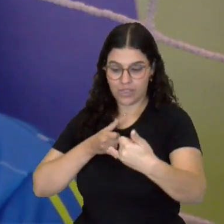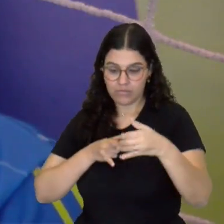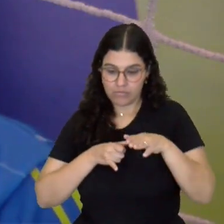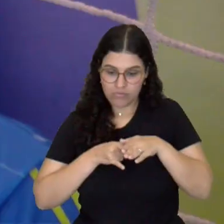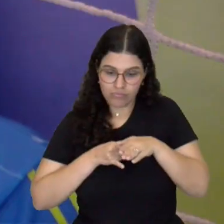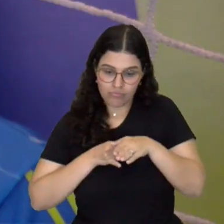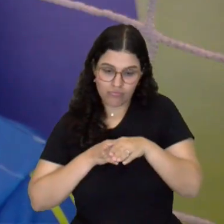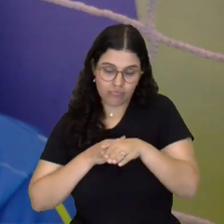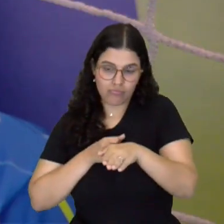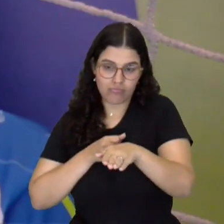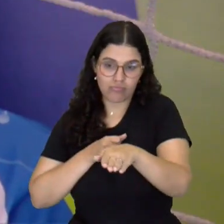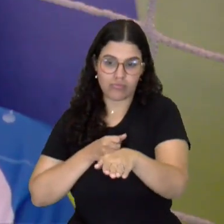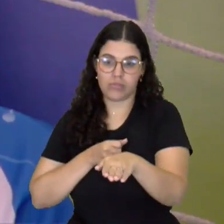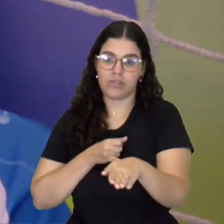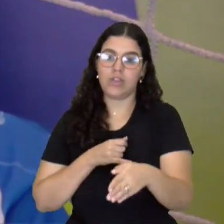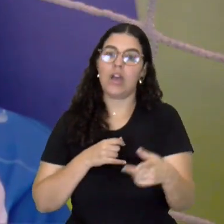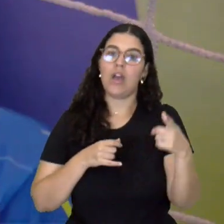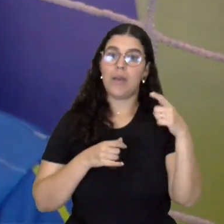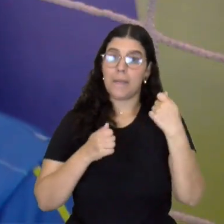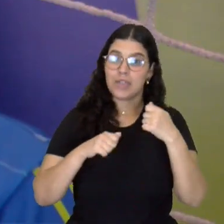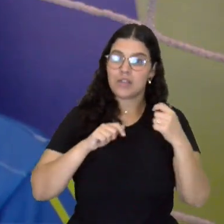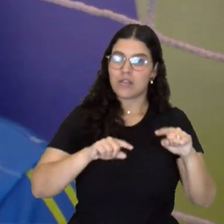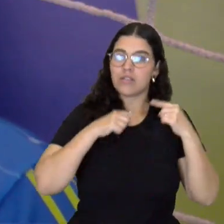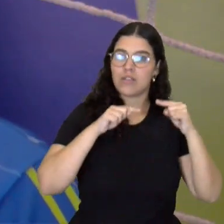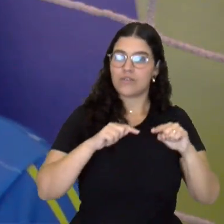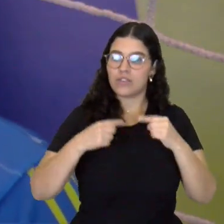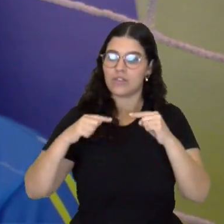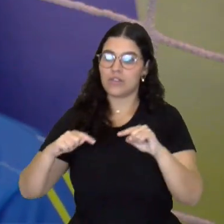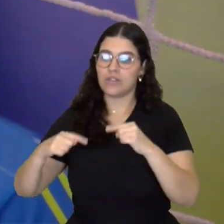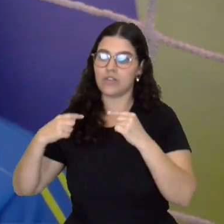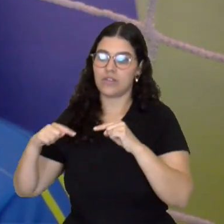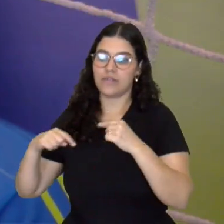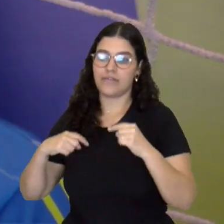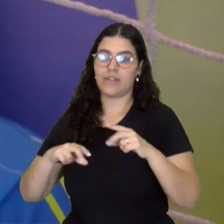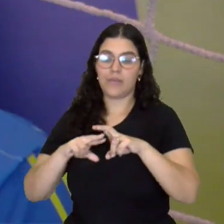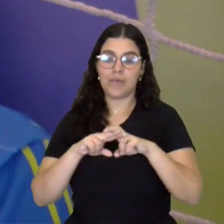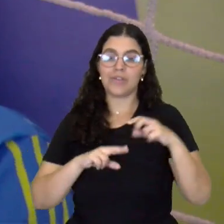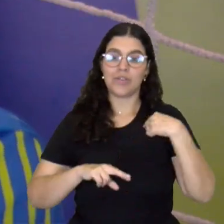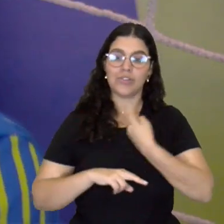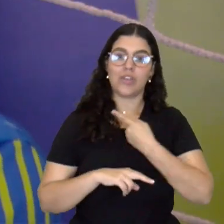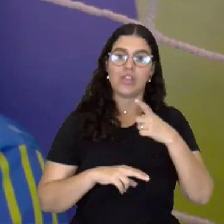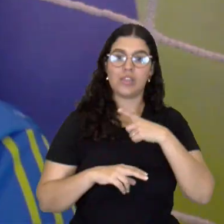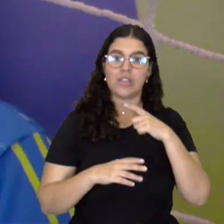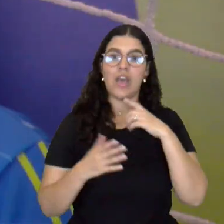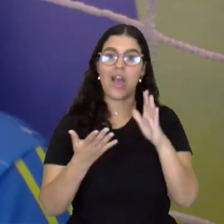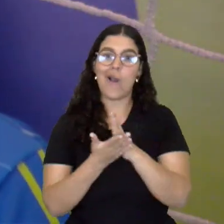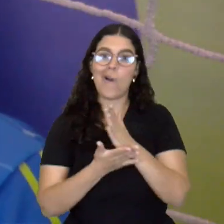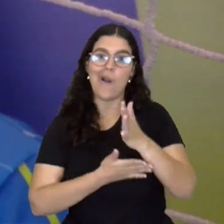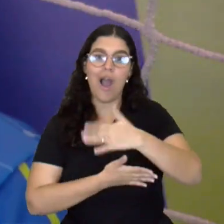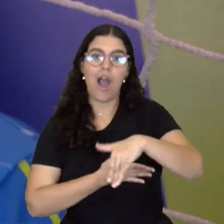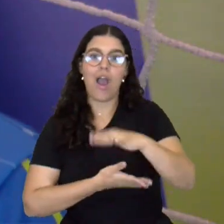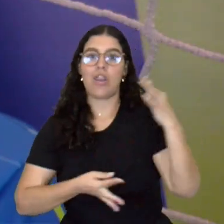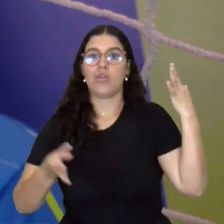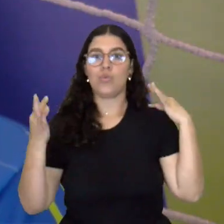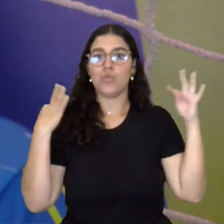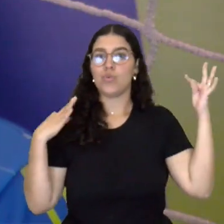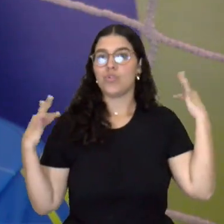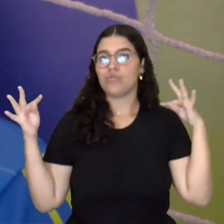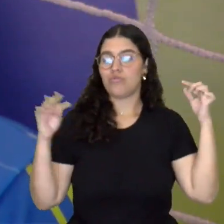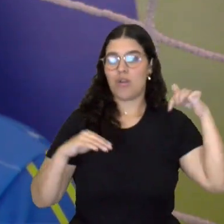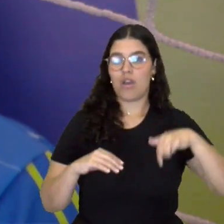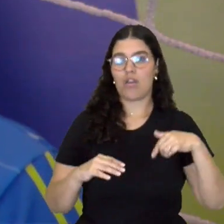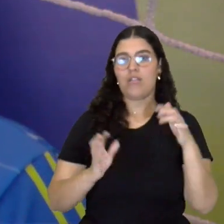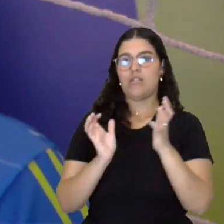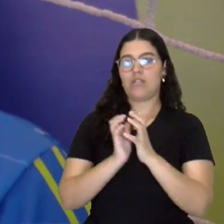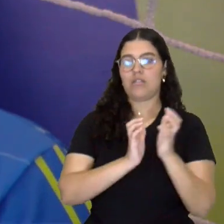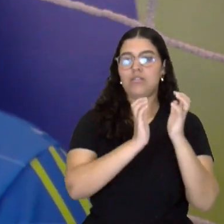ter também, embasado a isso, os pontos turísticos do Recife, pontos muito importantes. E aí vai fazer com